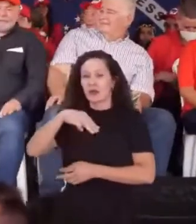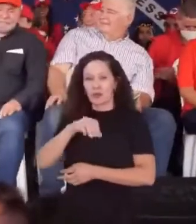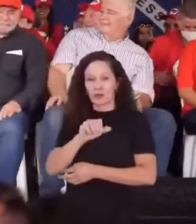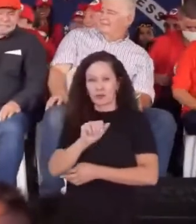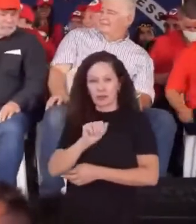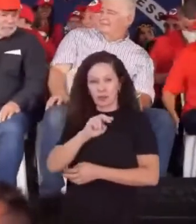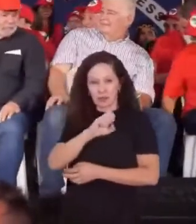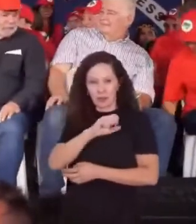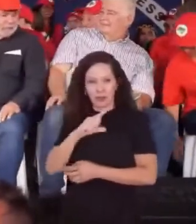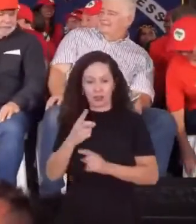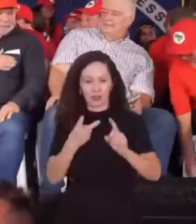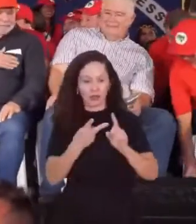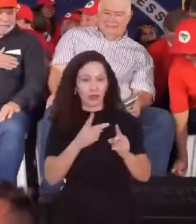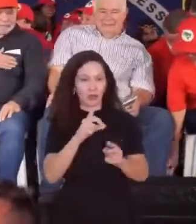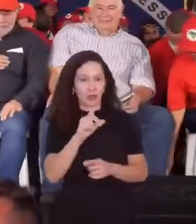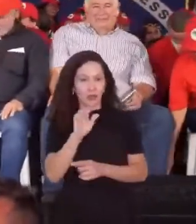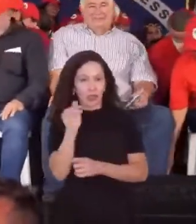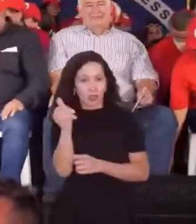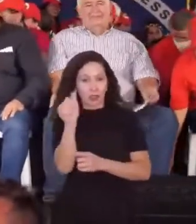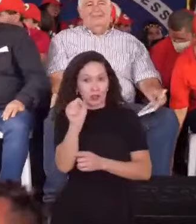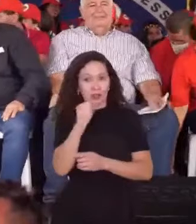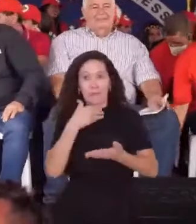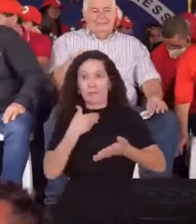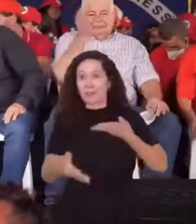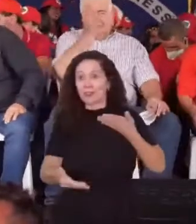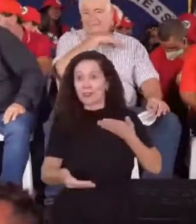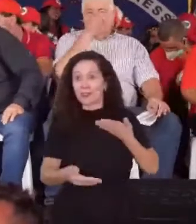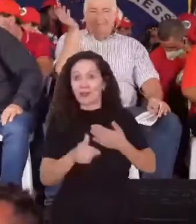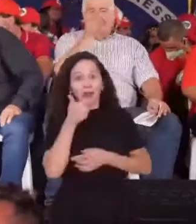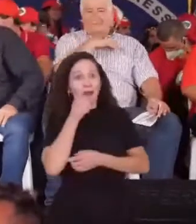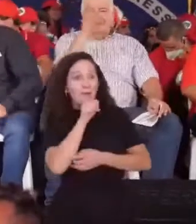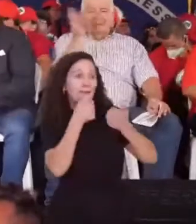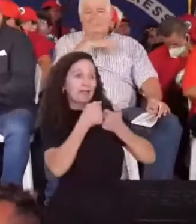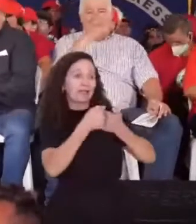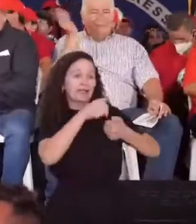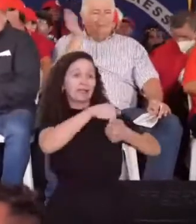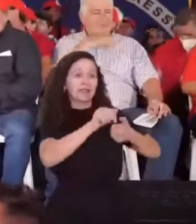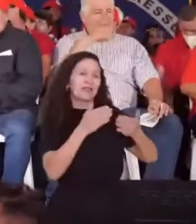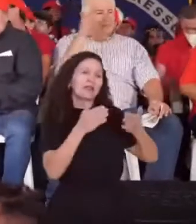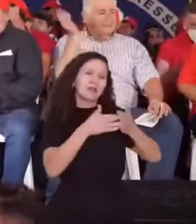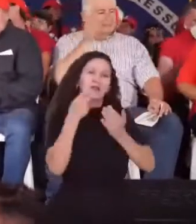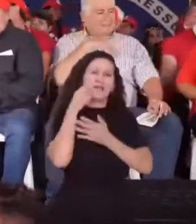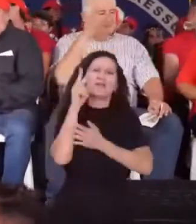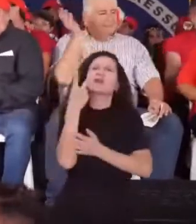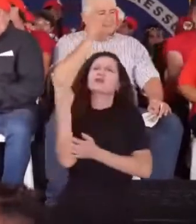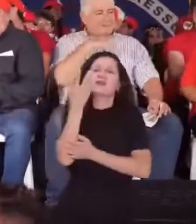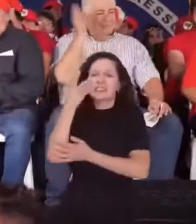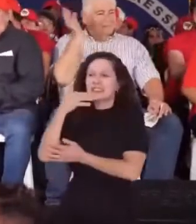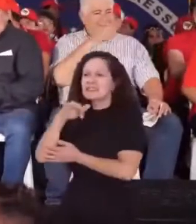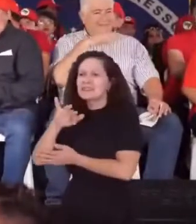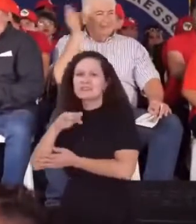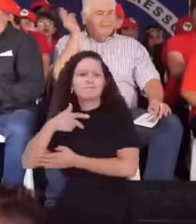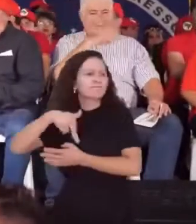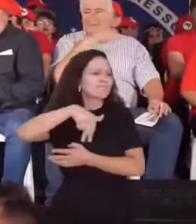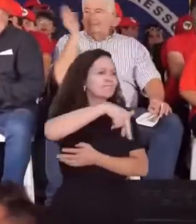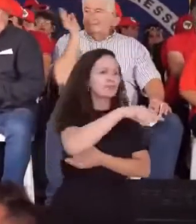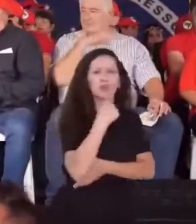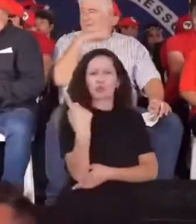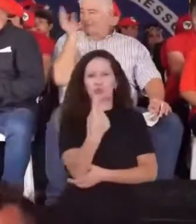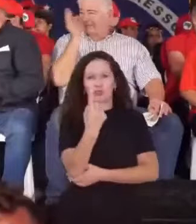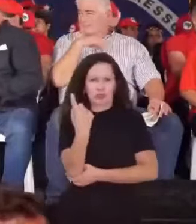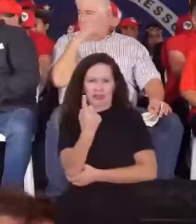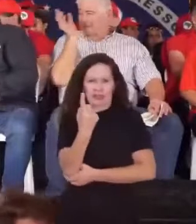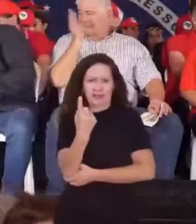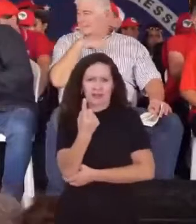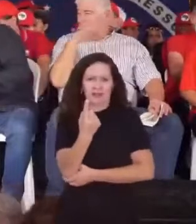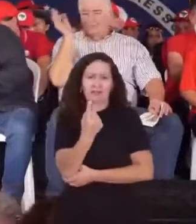está aguardando aqui ao lado do palco. Então, por favor, se alguém viu duas crianças aí extraviadas sem os pais, pede para vir aqui para